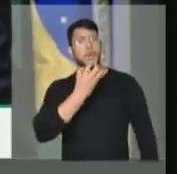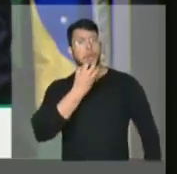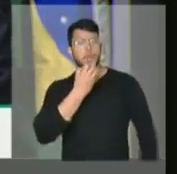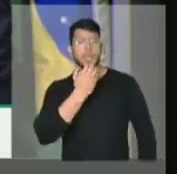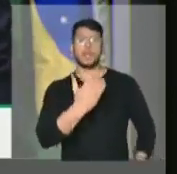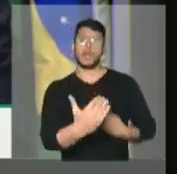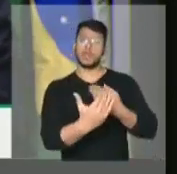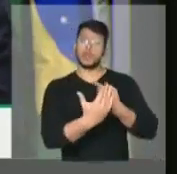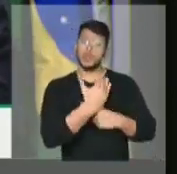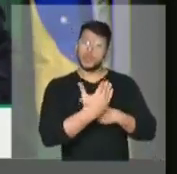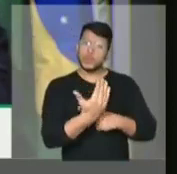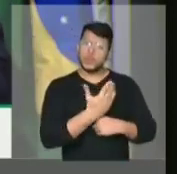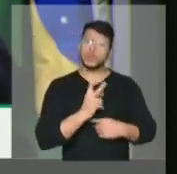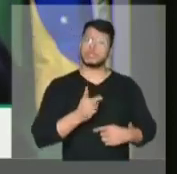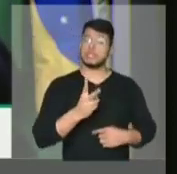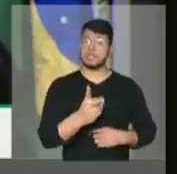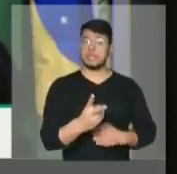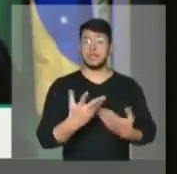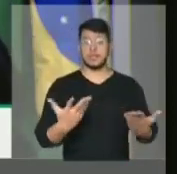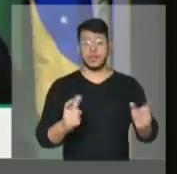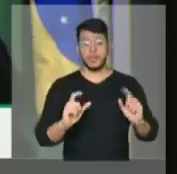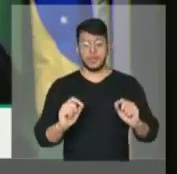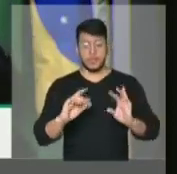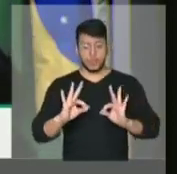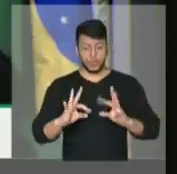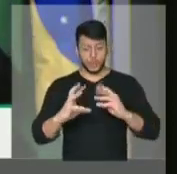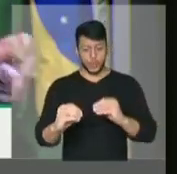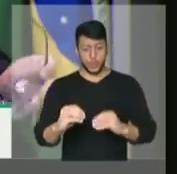temas que são importantes, de várias